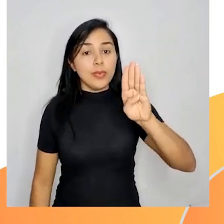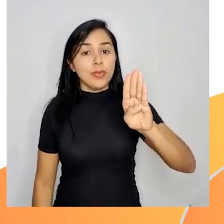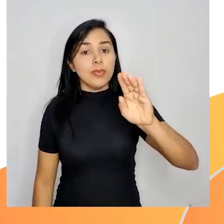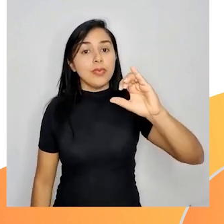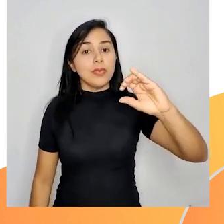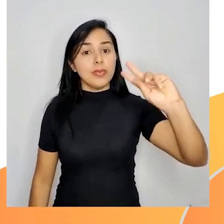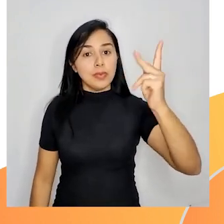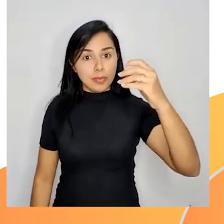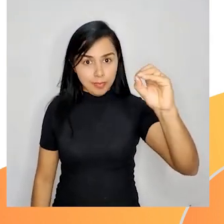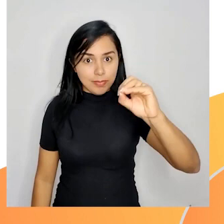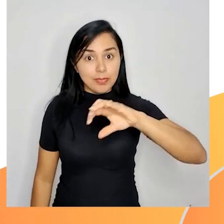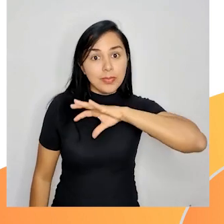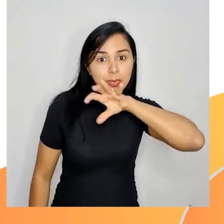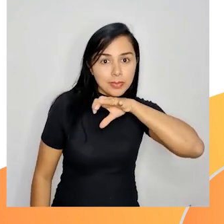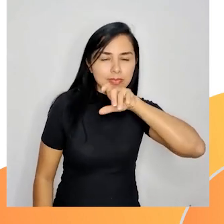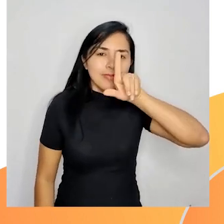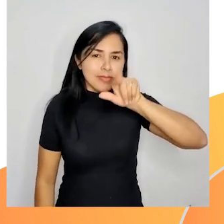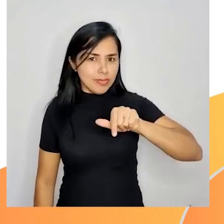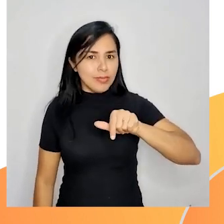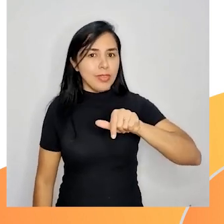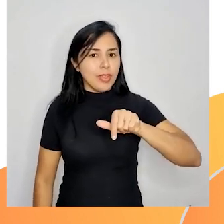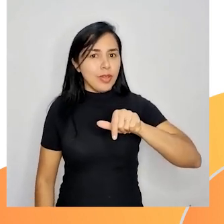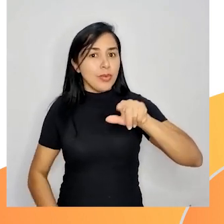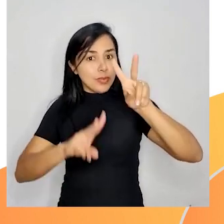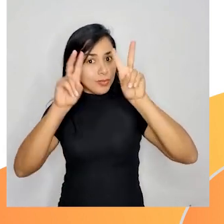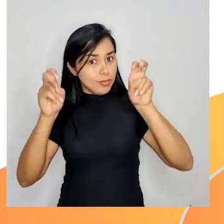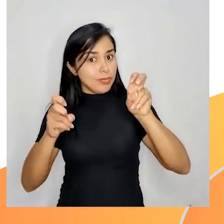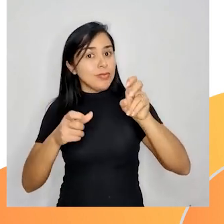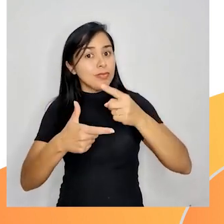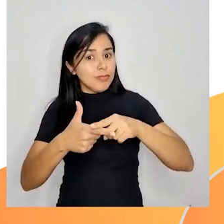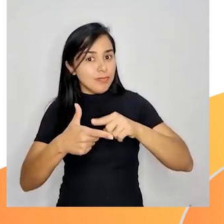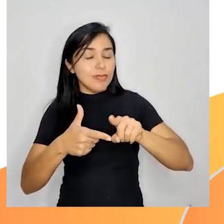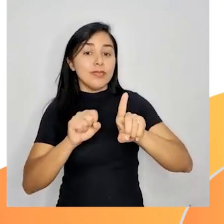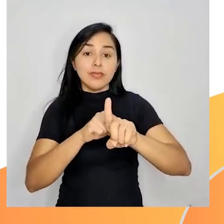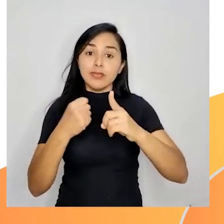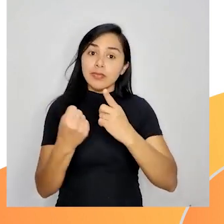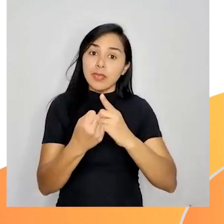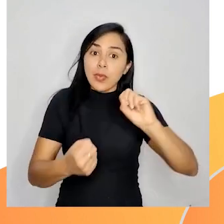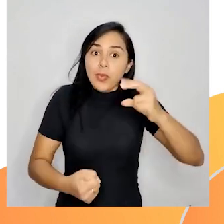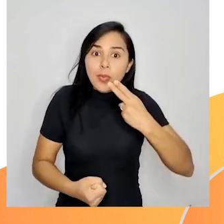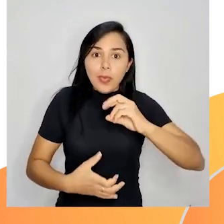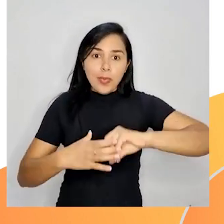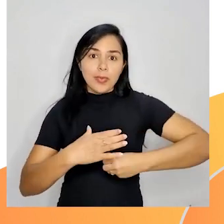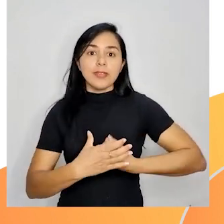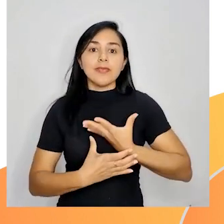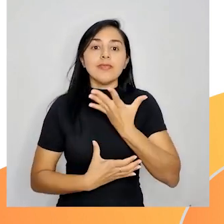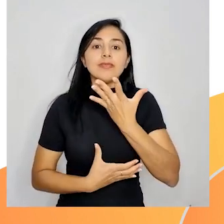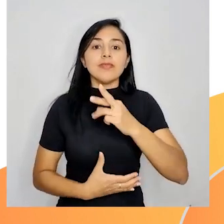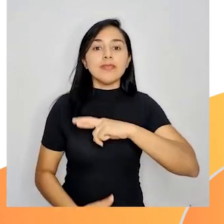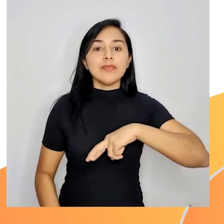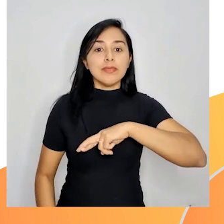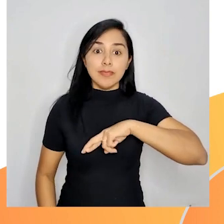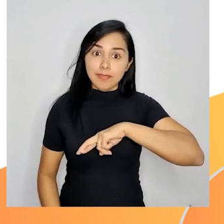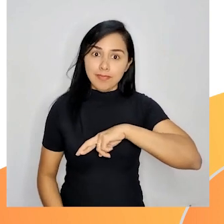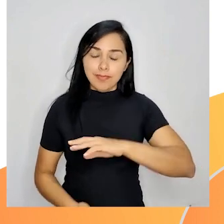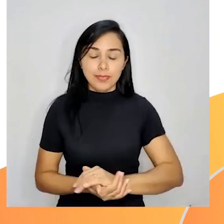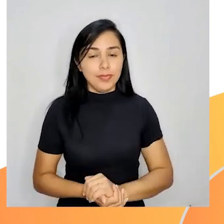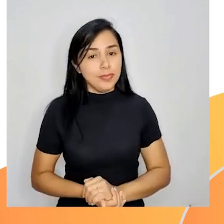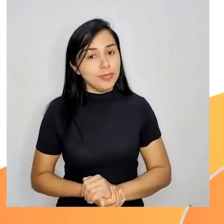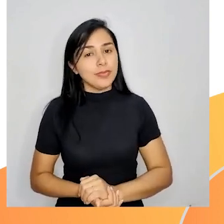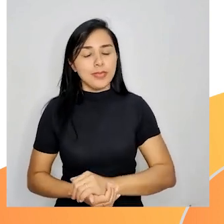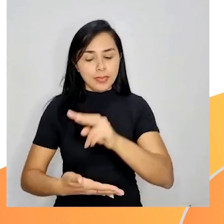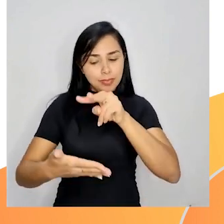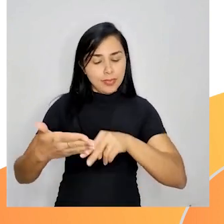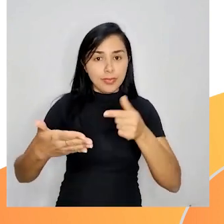lírico-amoroso? Vocês conseguem me dar essa resposta? O bicho. Vi ontem um bicho na imundície de um